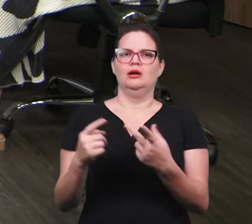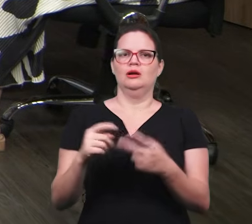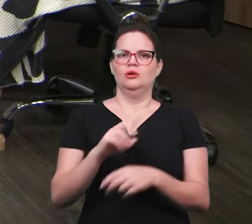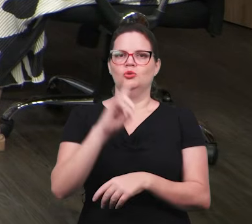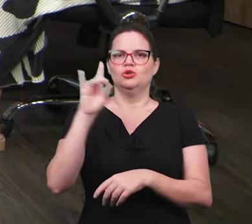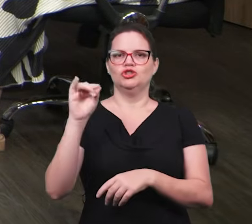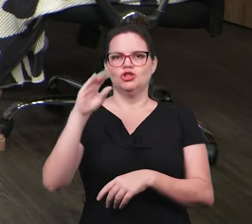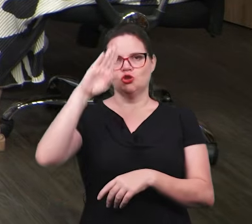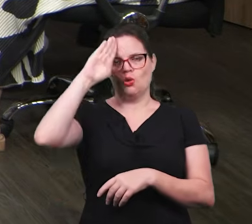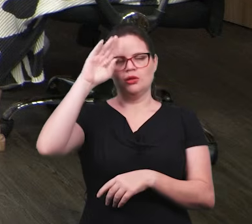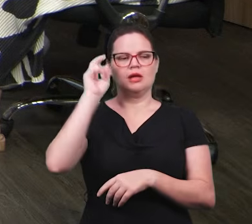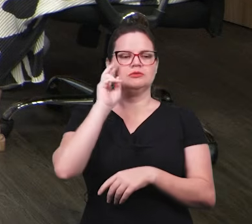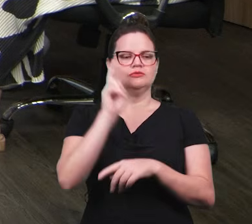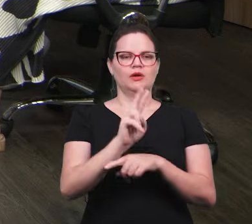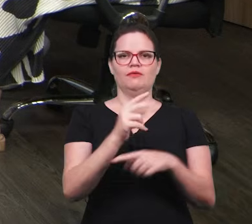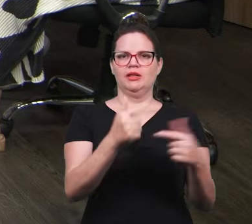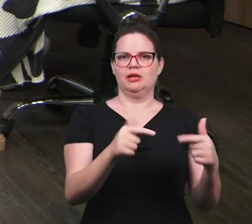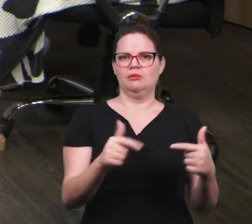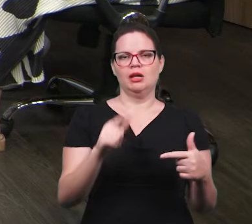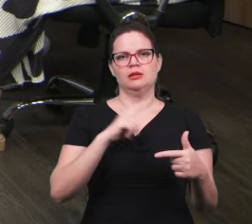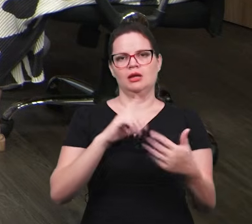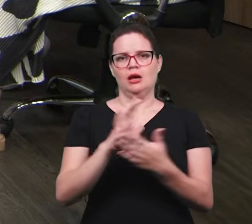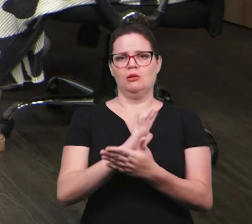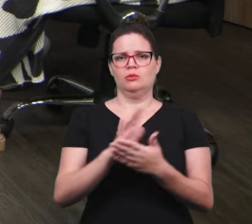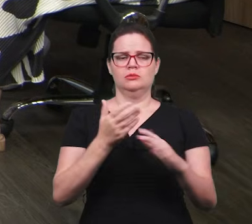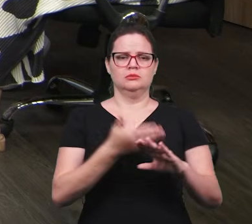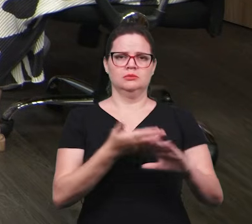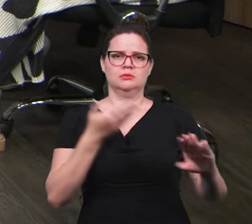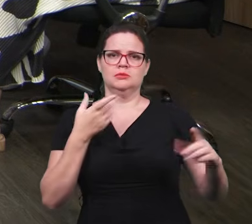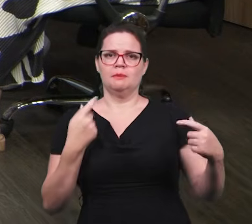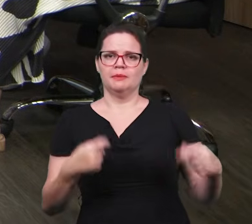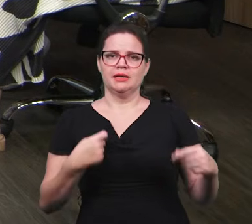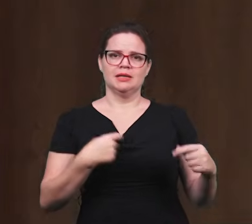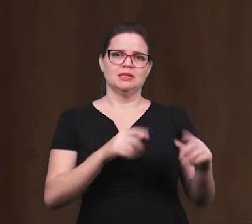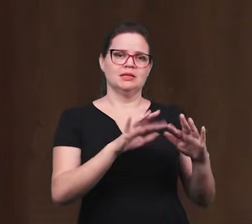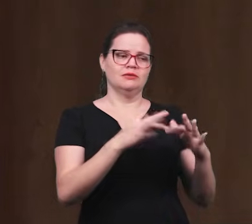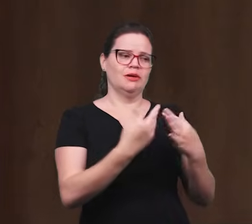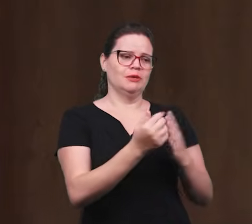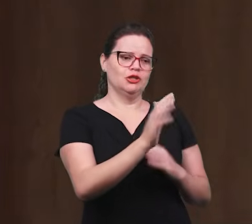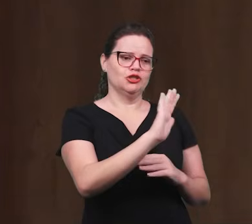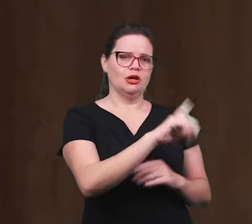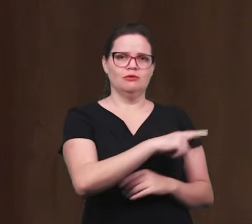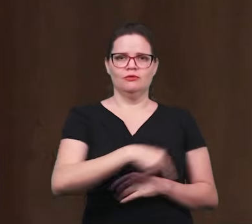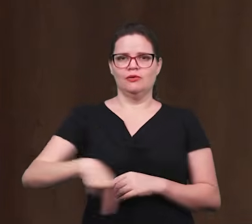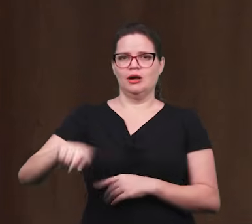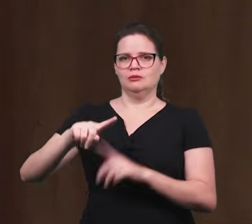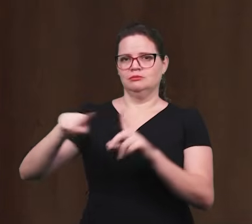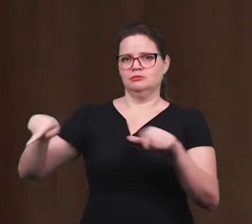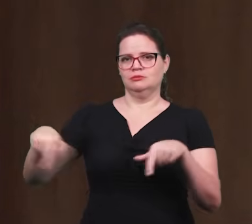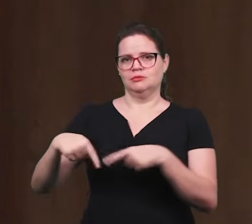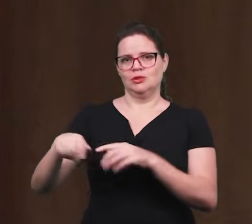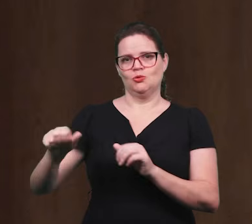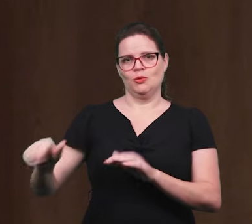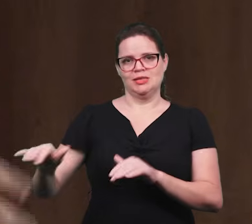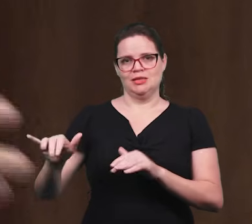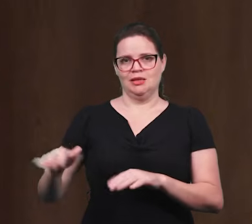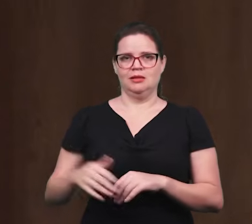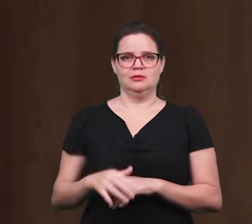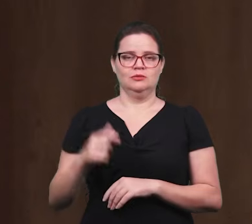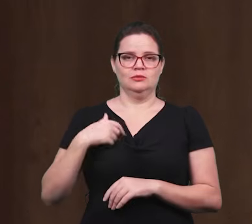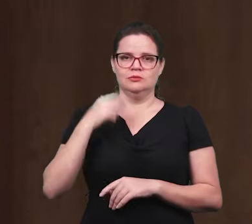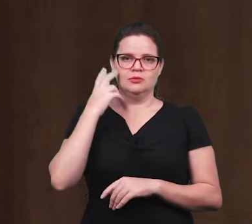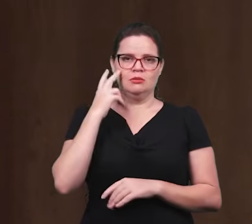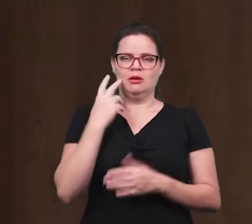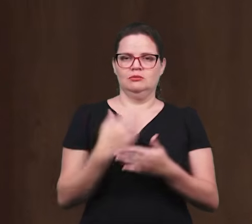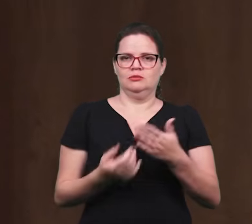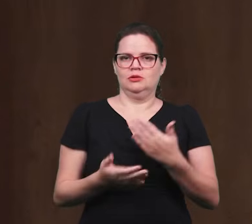dia. Então, são afastamentos que acontecem esporadicamente. Então, isso aí é perfeitamente... Em